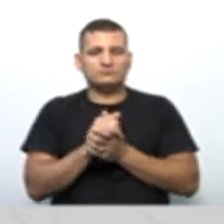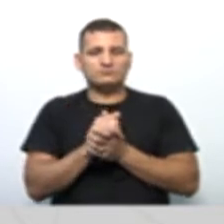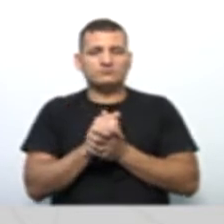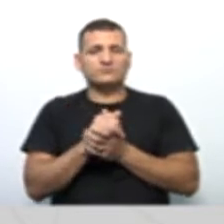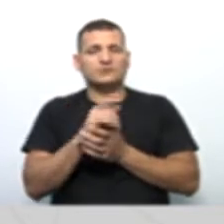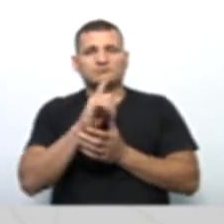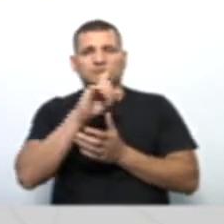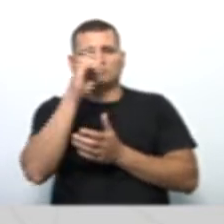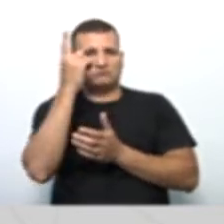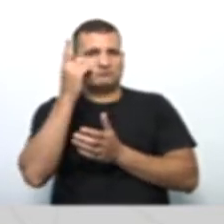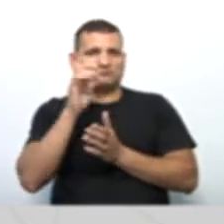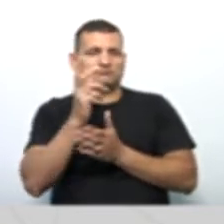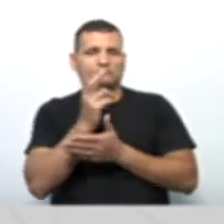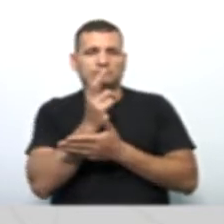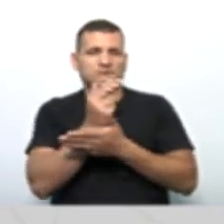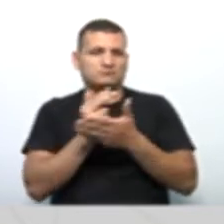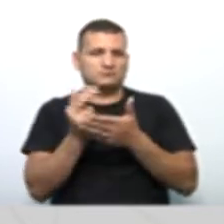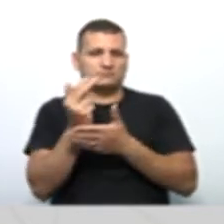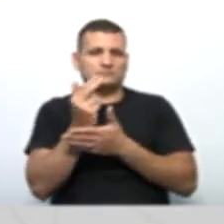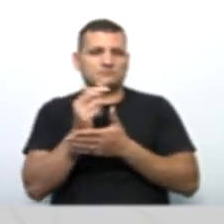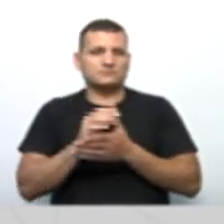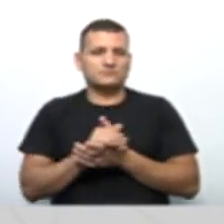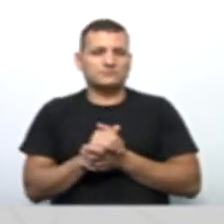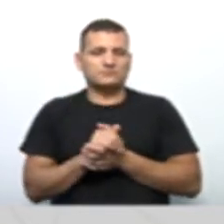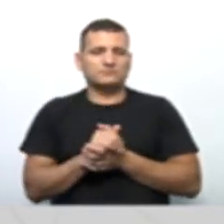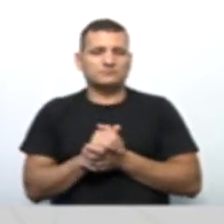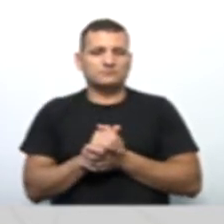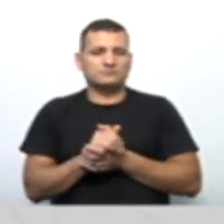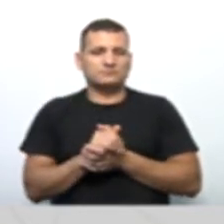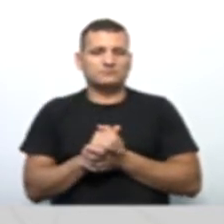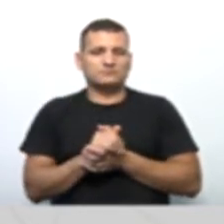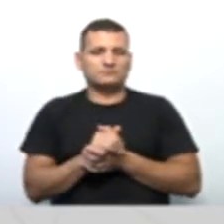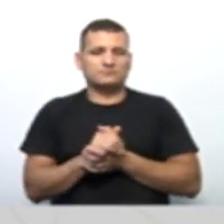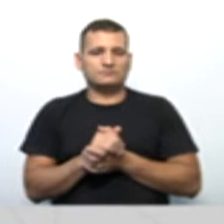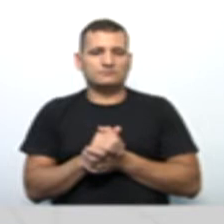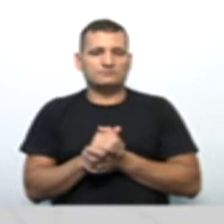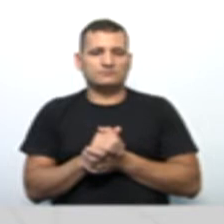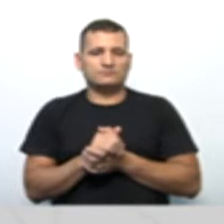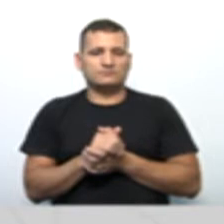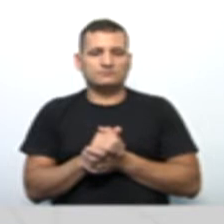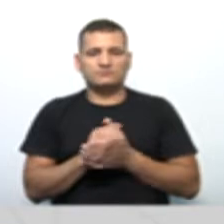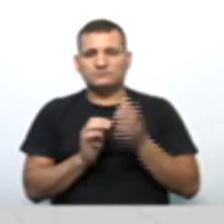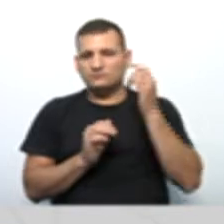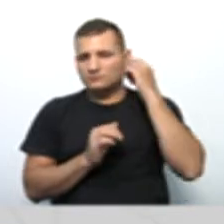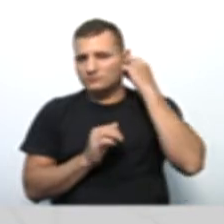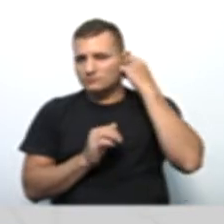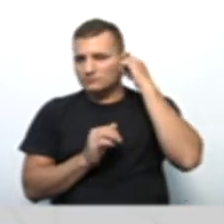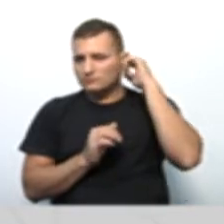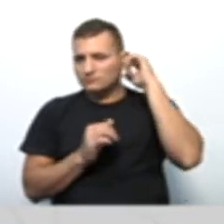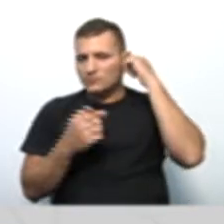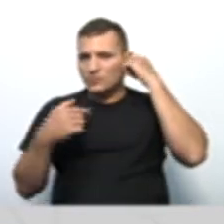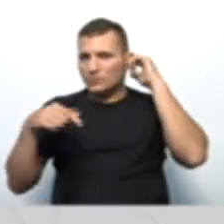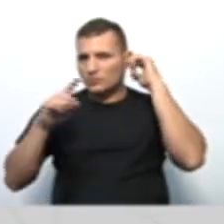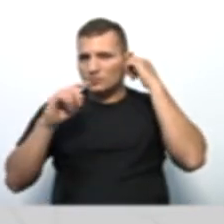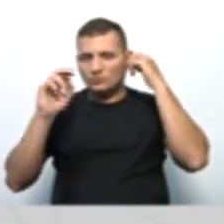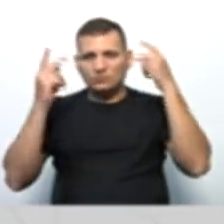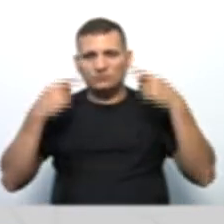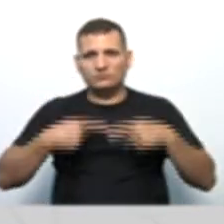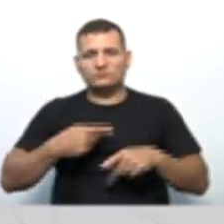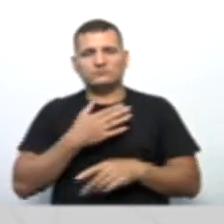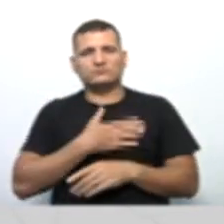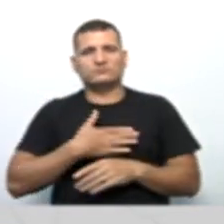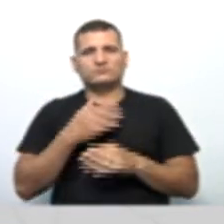inventar um novo tipo de um jeito você vai ter que modelar uma imagem vizinha que é reconhecido nós senão a gente gosta muito de imagens tão tudo que a gente